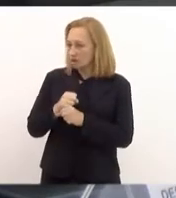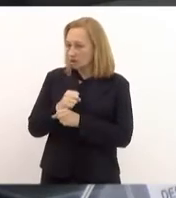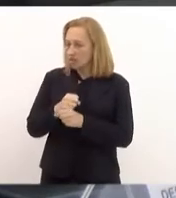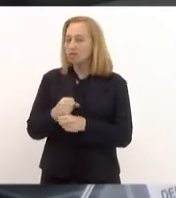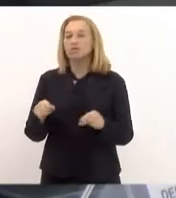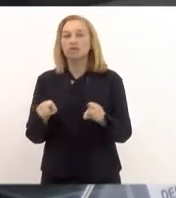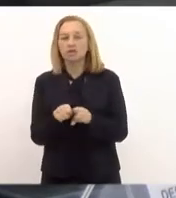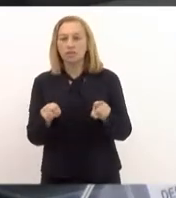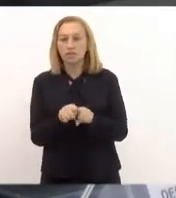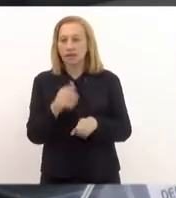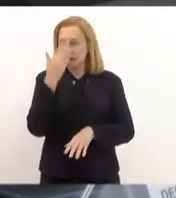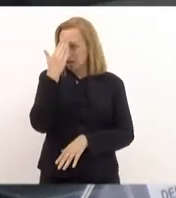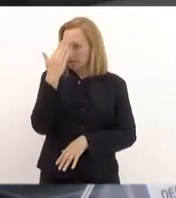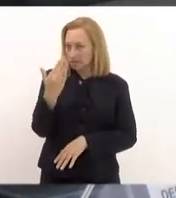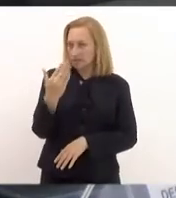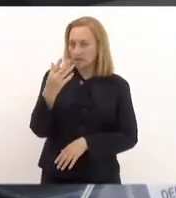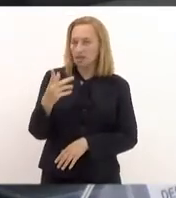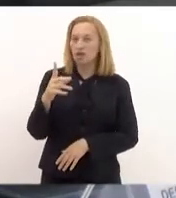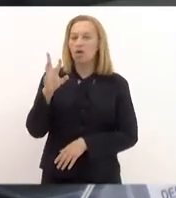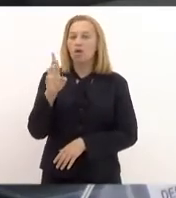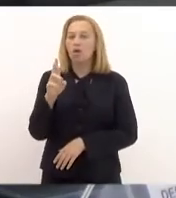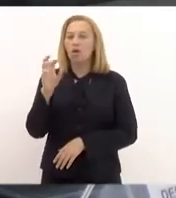E também agradecer a presença